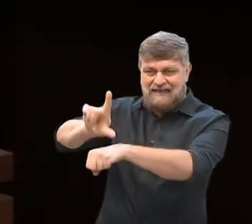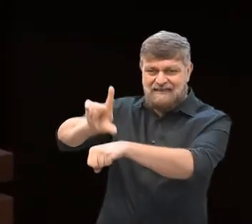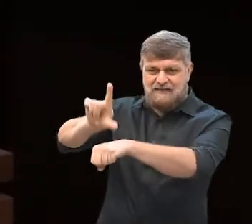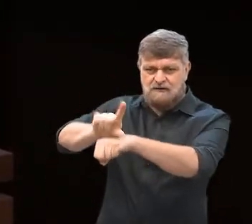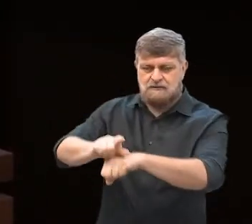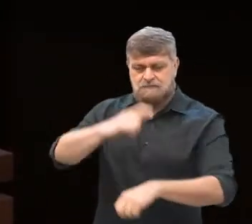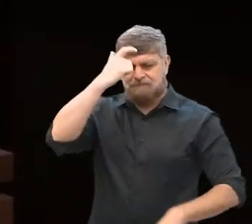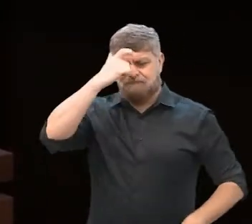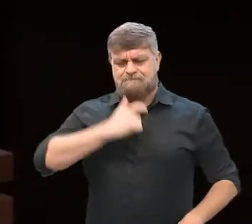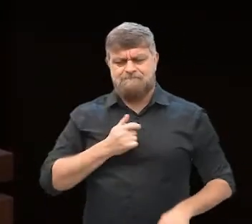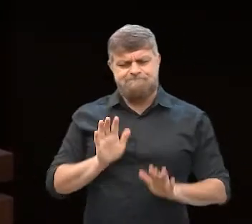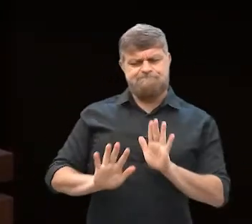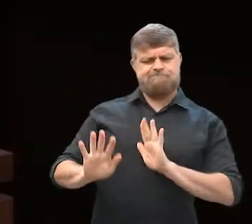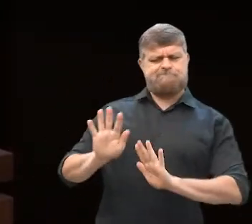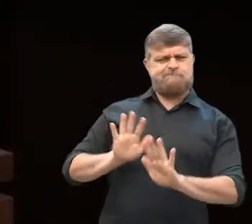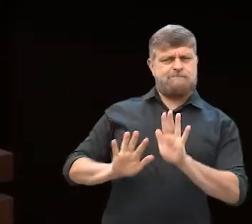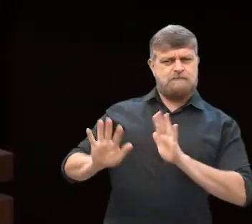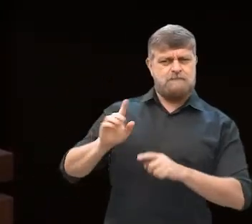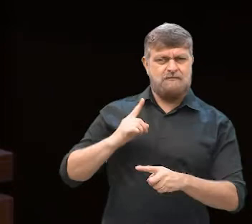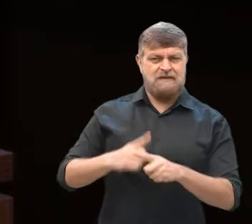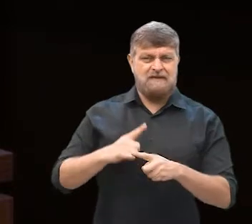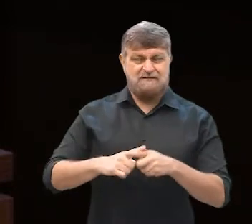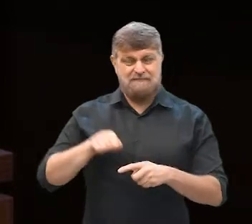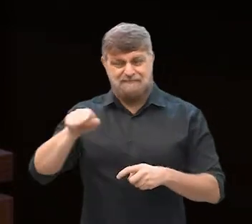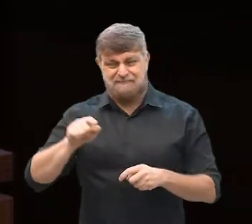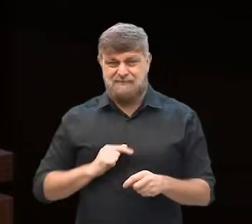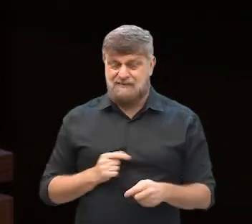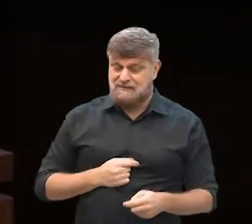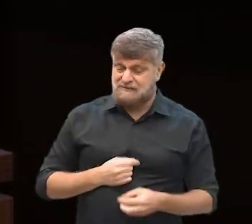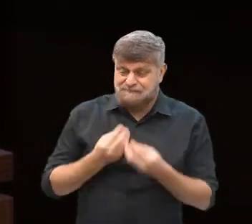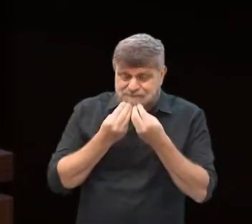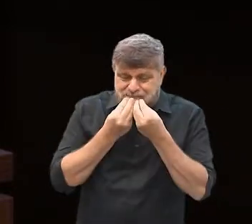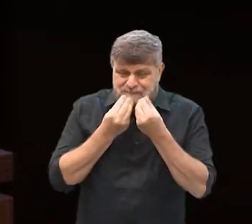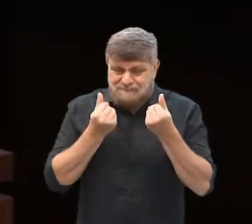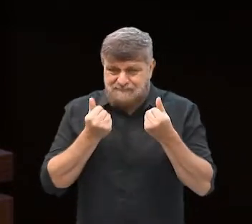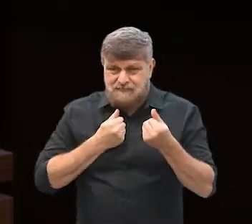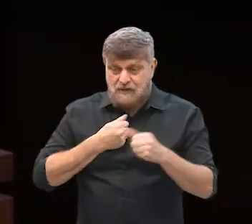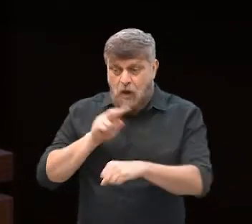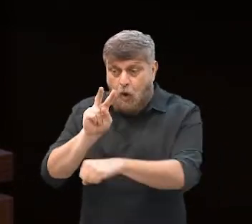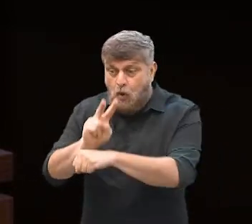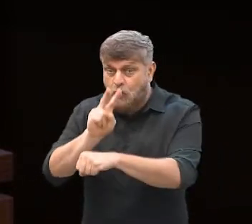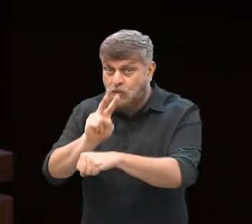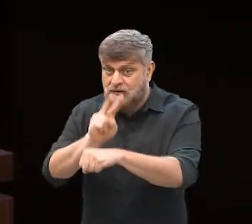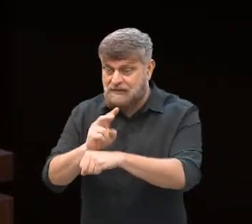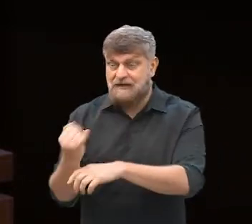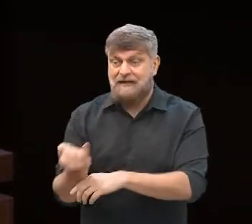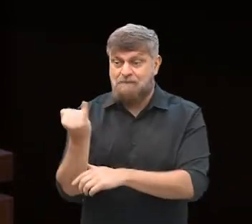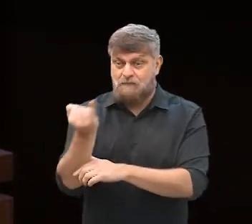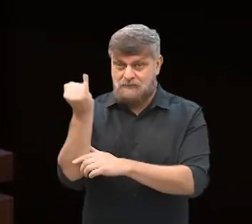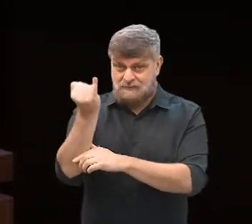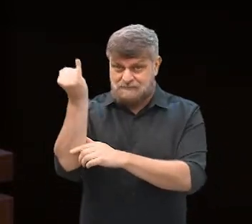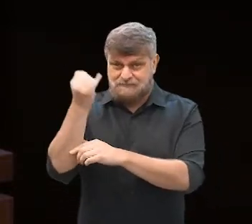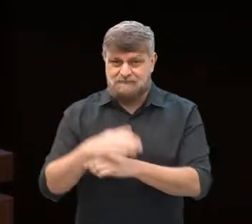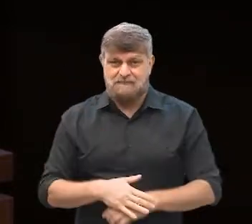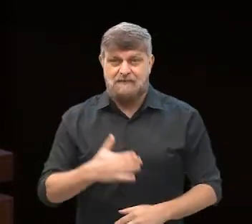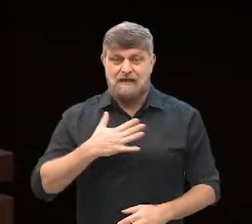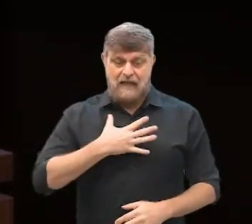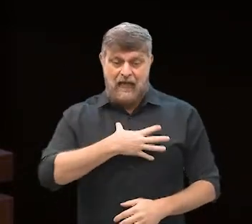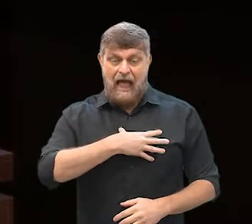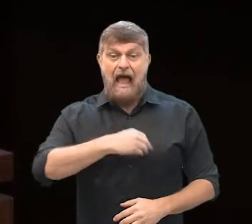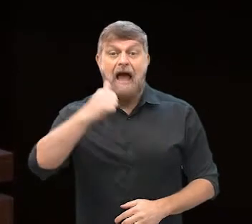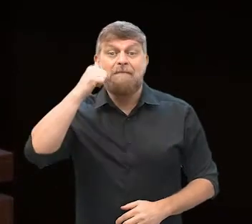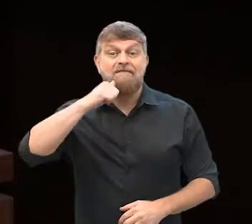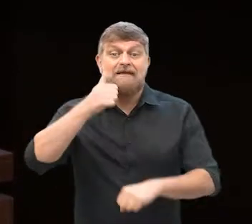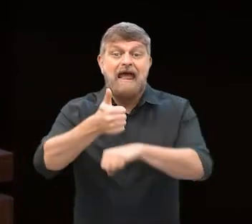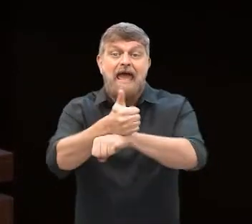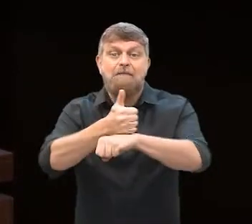Mas eu fico muito com o pé atrás por causa da conservação do alimento, isso é muito importante, para mim é muito importante. Nossa filha mais velha é